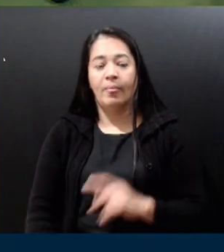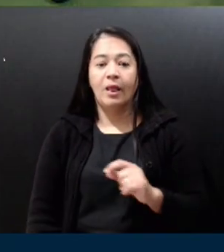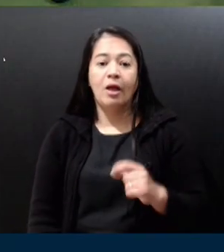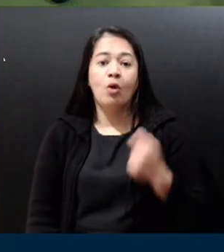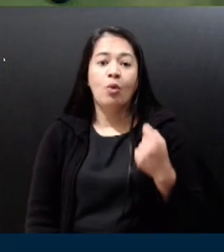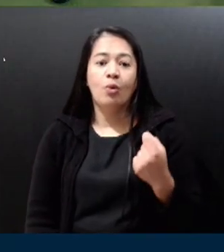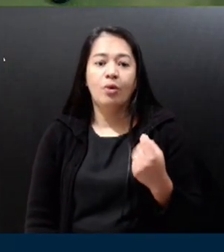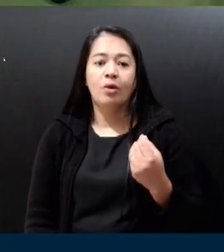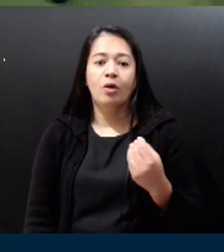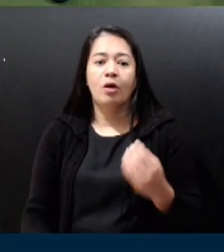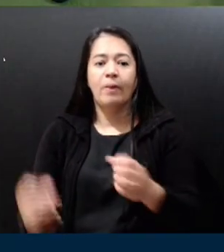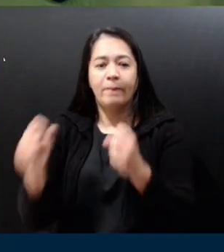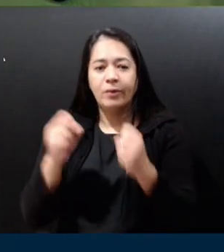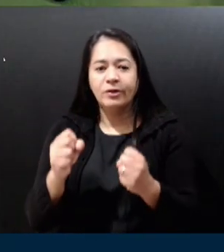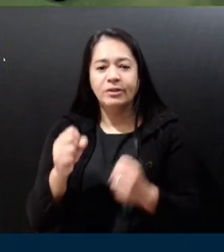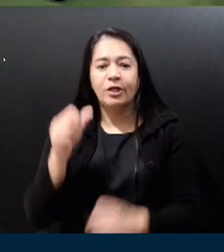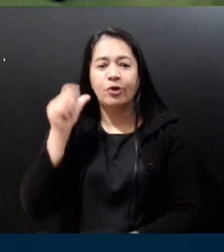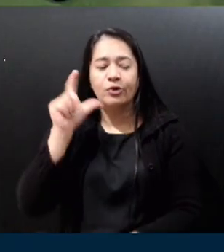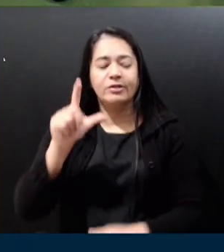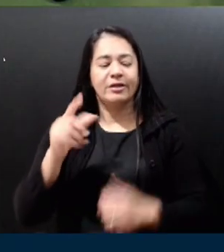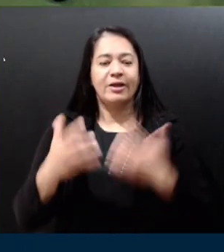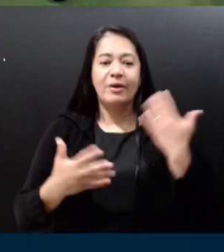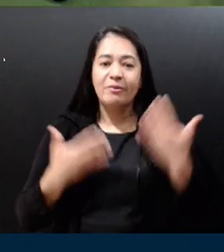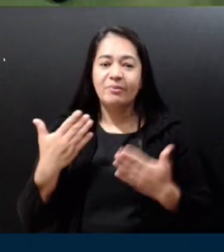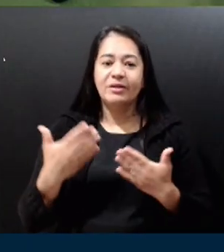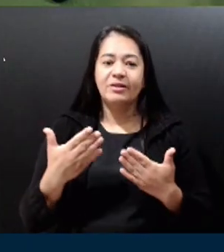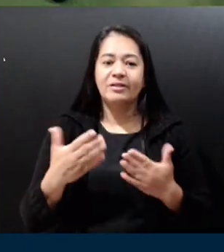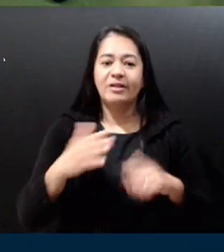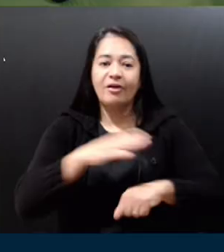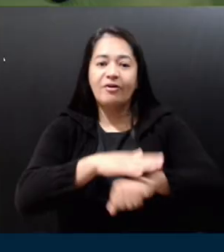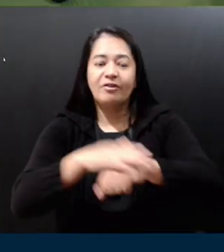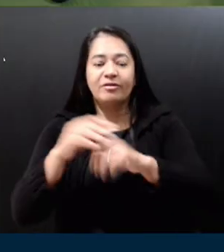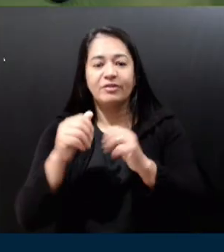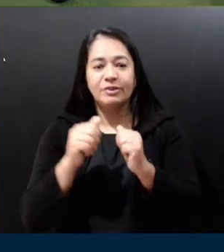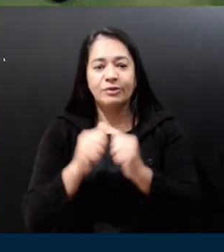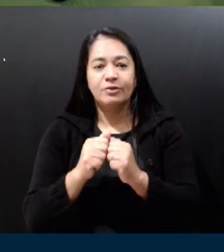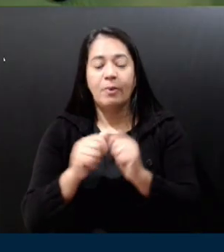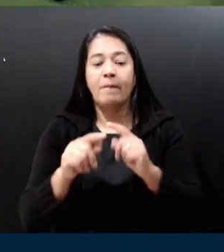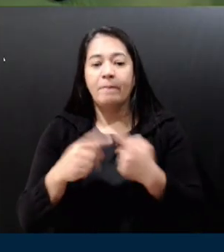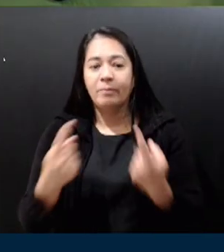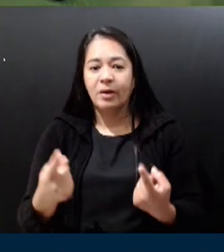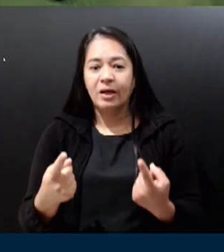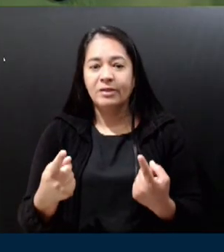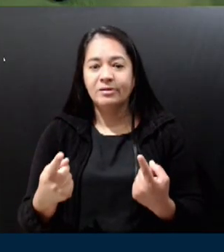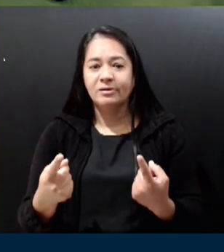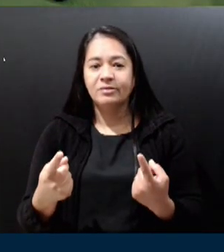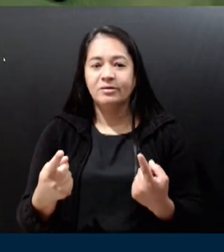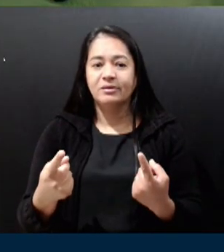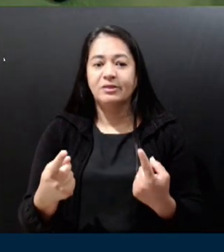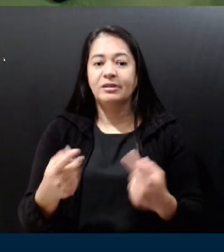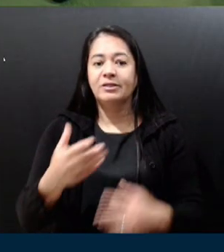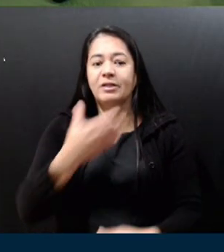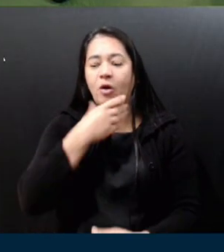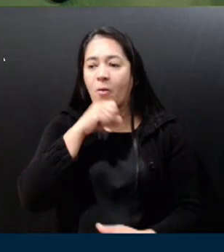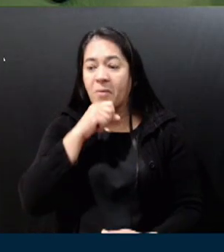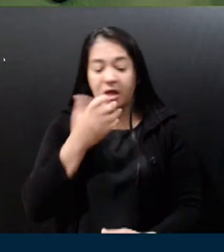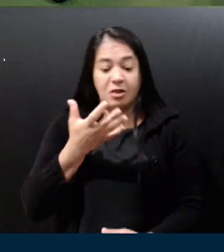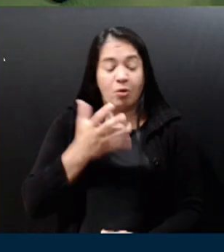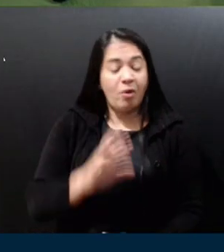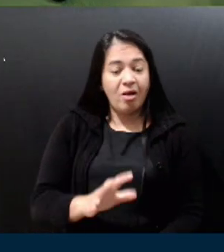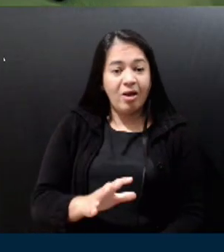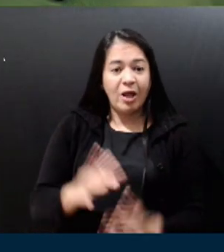poder passear, para ele fazer alguma coisa ali. Mas colocar esse pai que já não quer ter contato com o filho,